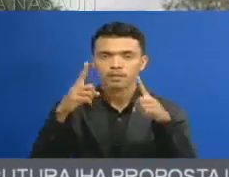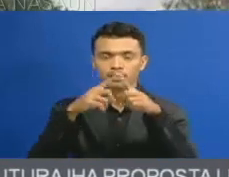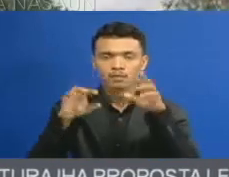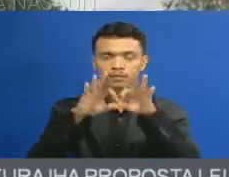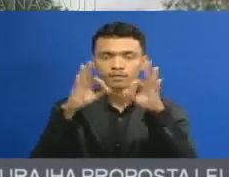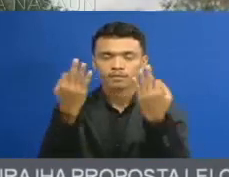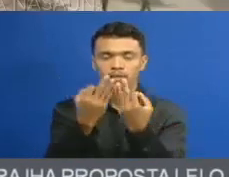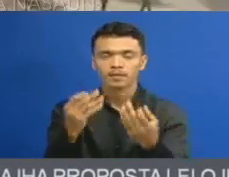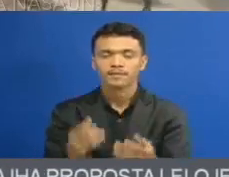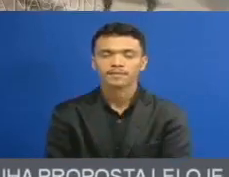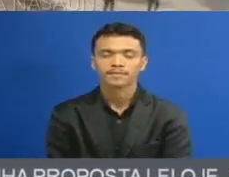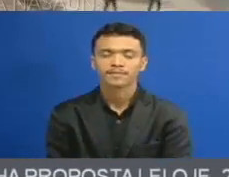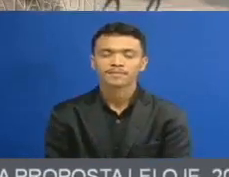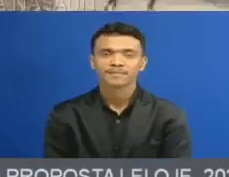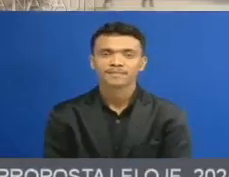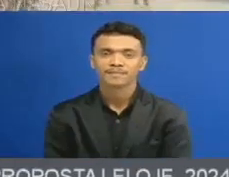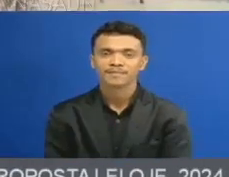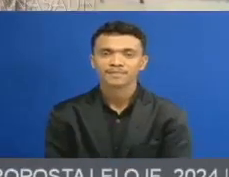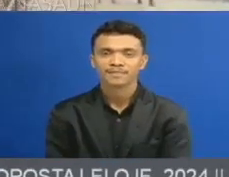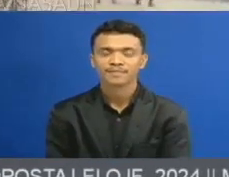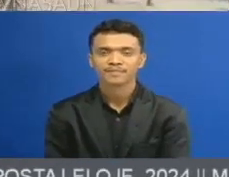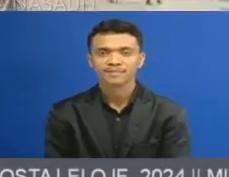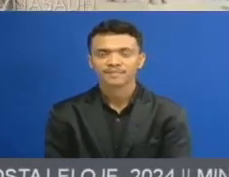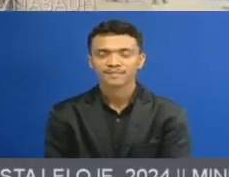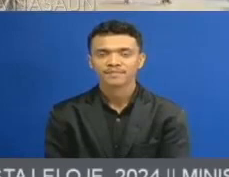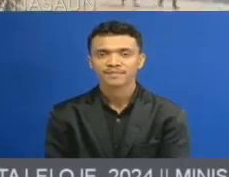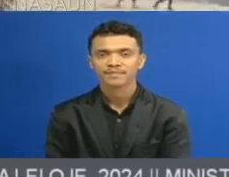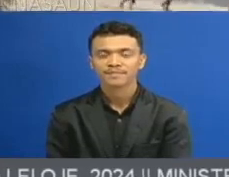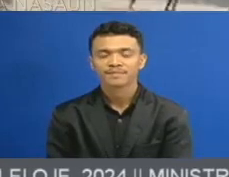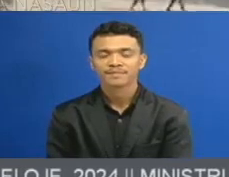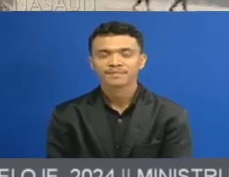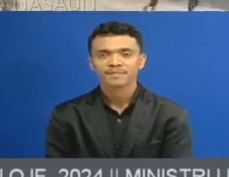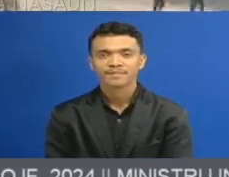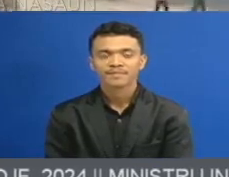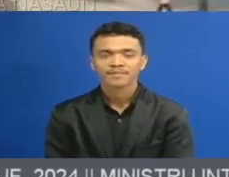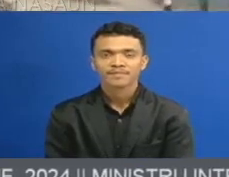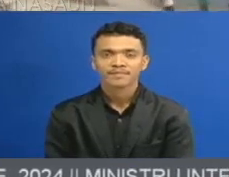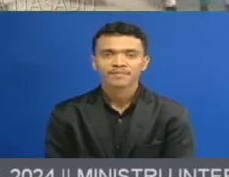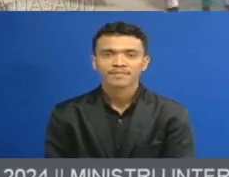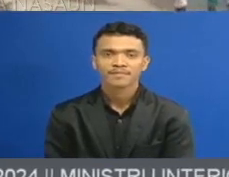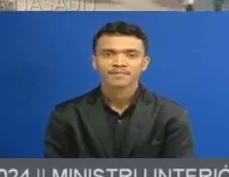bacada uma kain. Husi Fronteira Bobonaro, Humberto dos Santos, RTTLI.